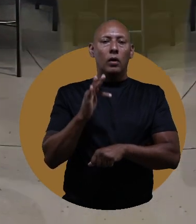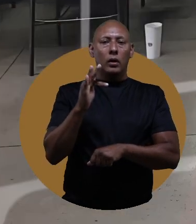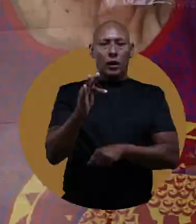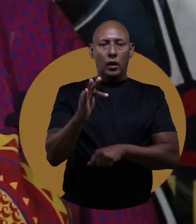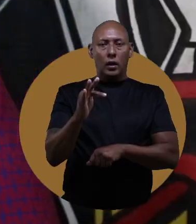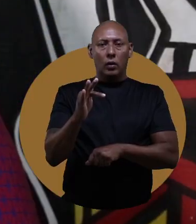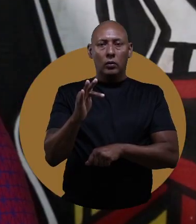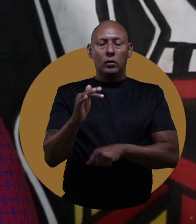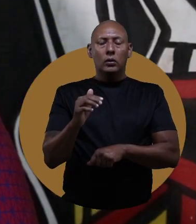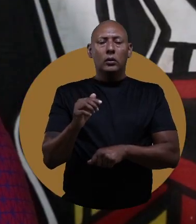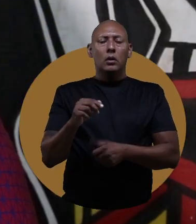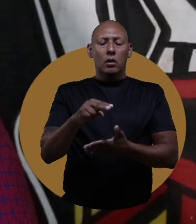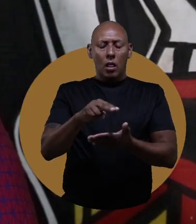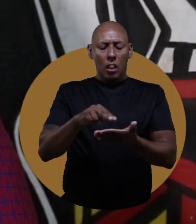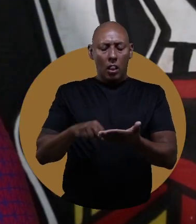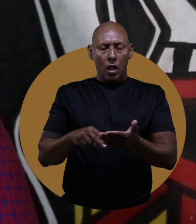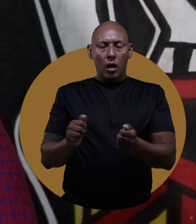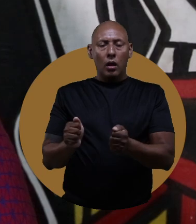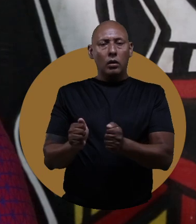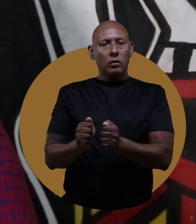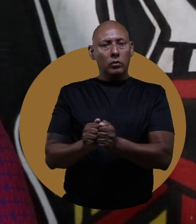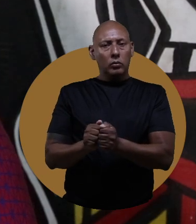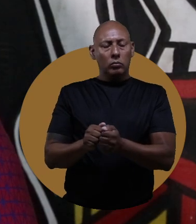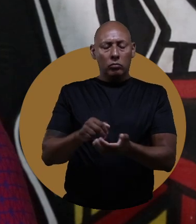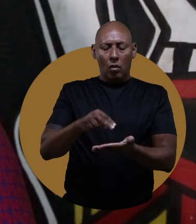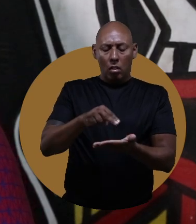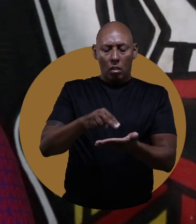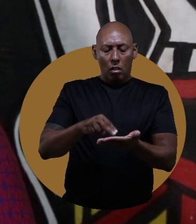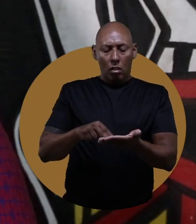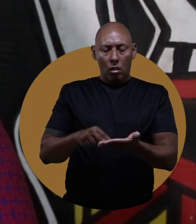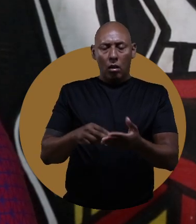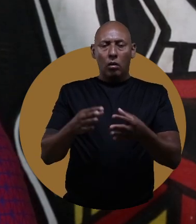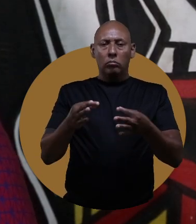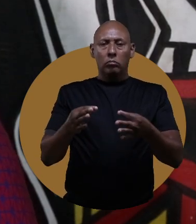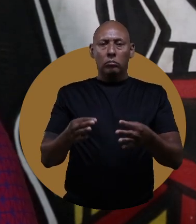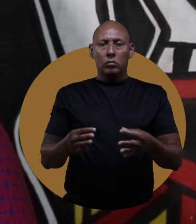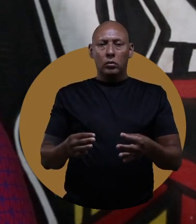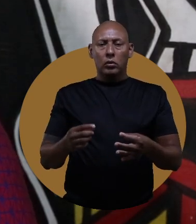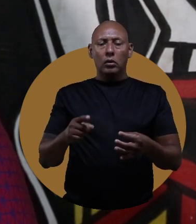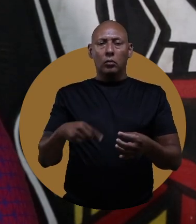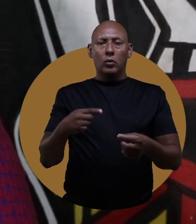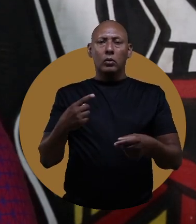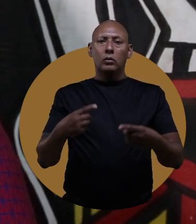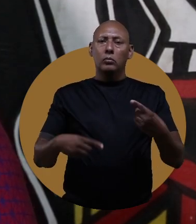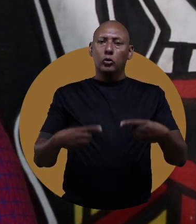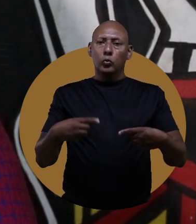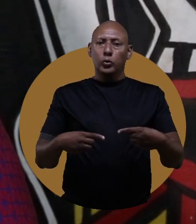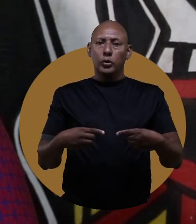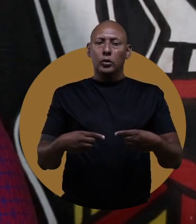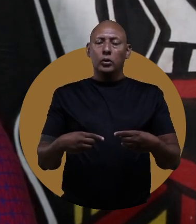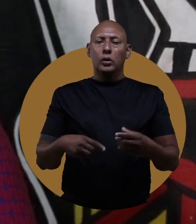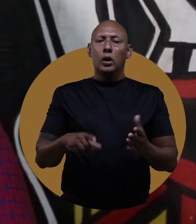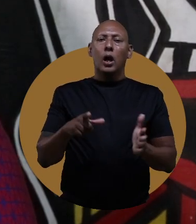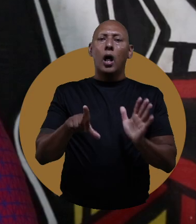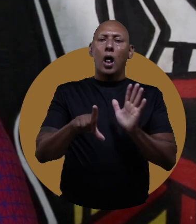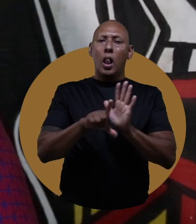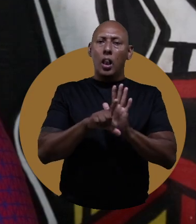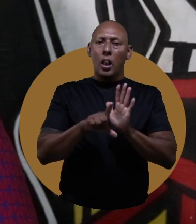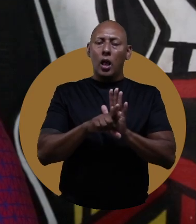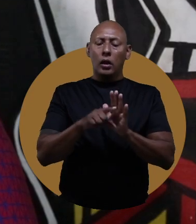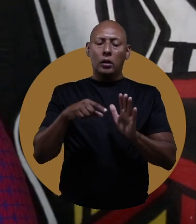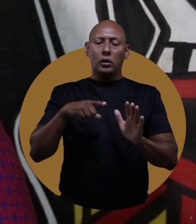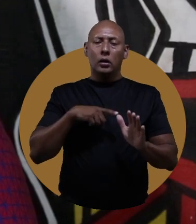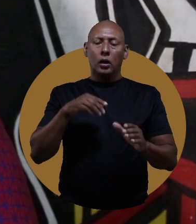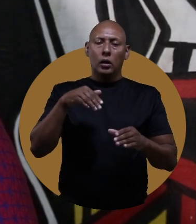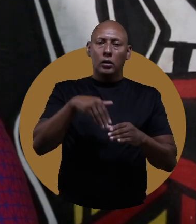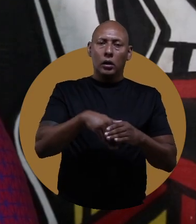Federal, né, e ler juntos a Constituição e discutir, né, quais os direitos que estão lá, quais que são cumpridos,